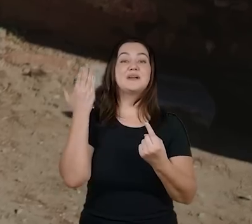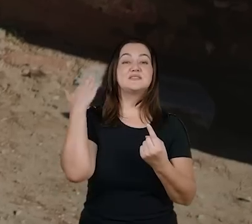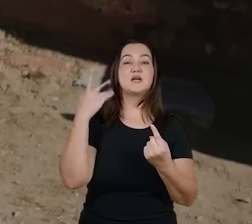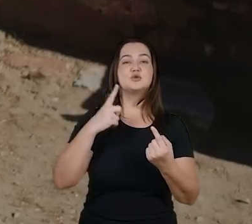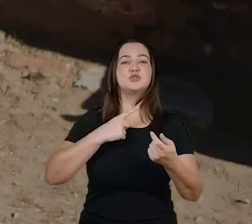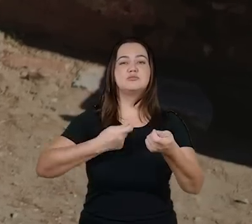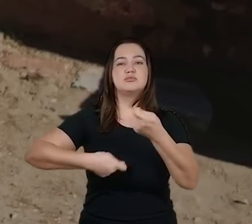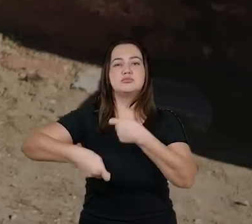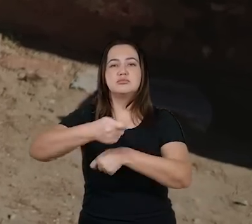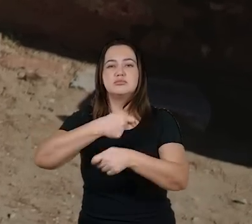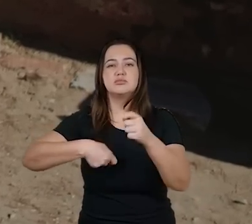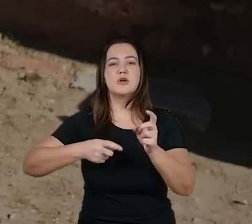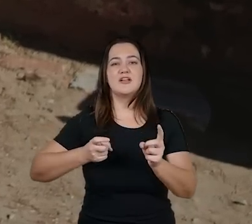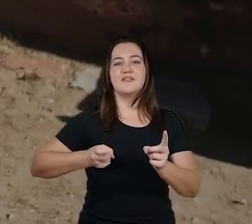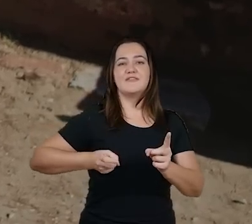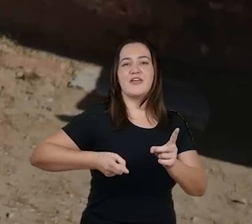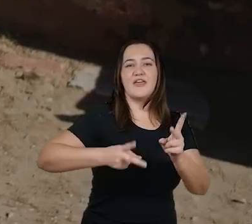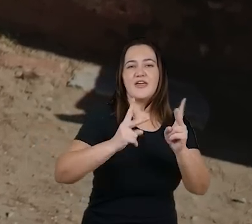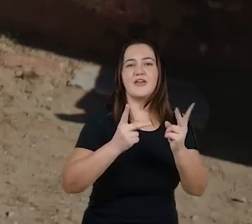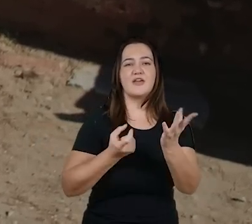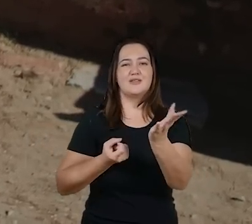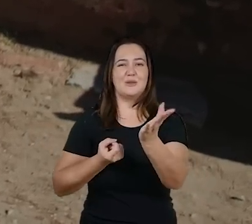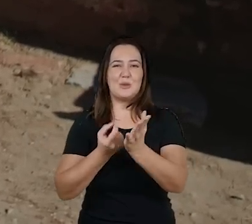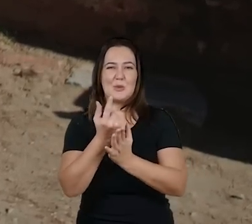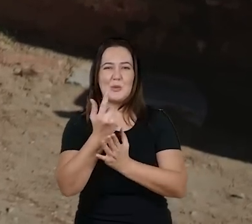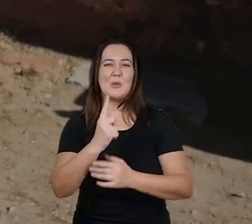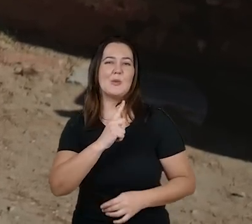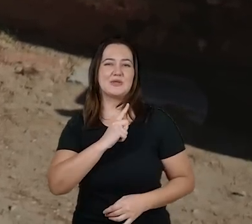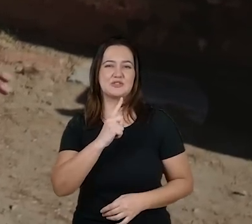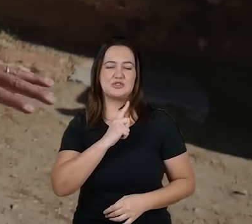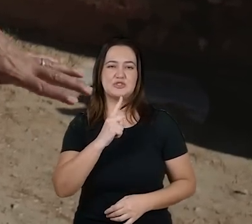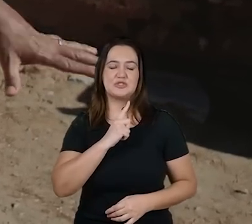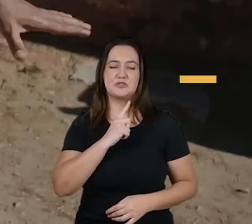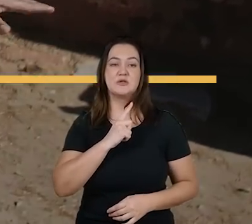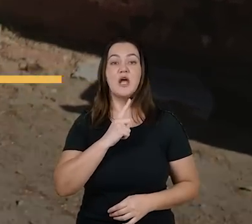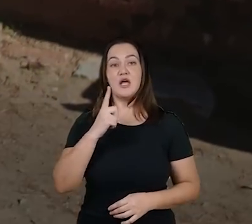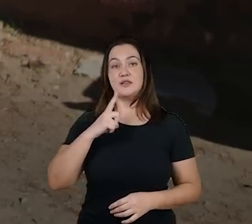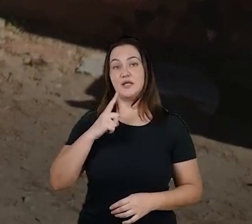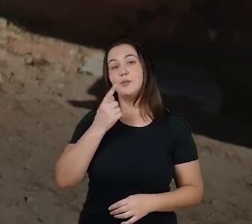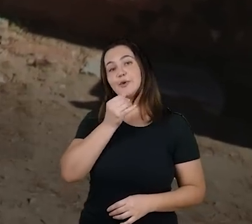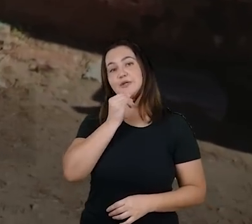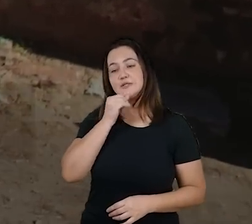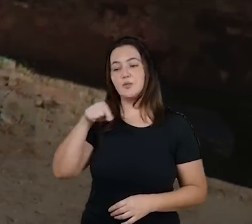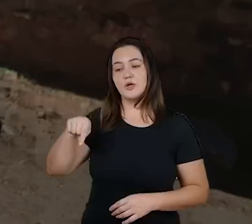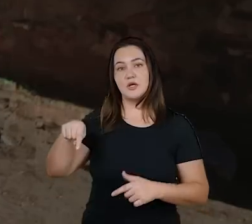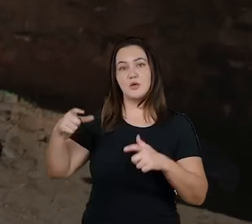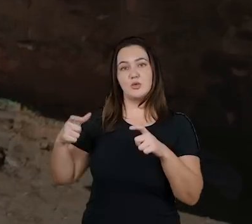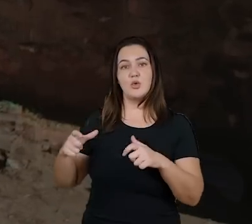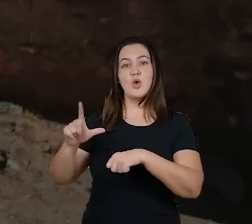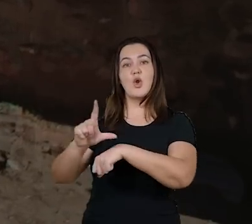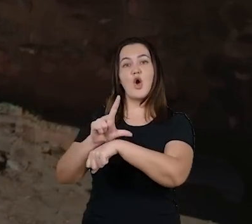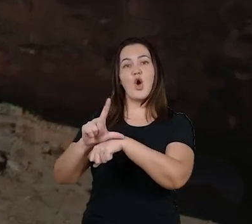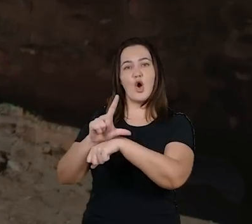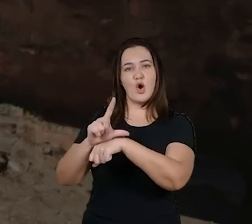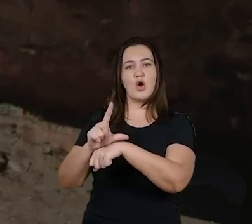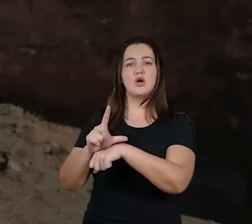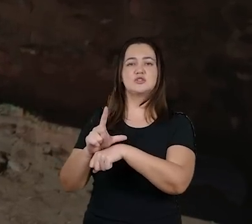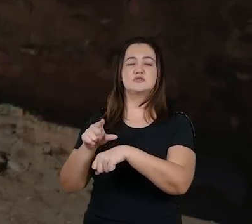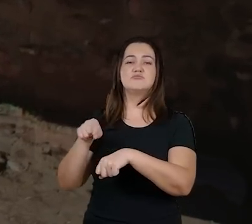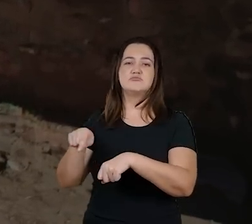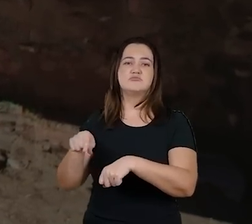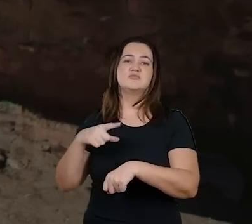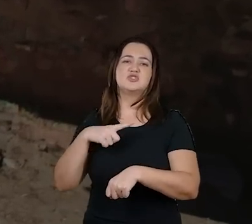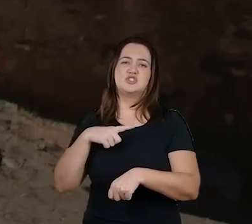aquela avenida imponente, importante, com todo o comércio. E aqui então você teria alguma loja que funcionava